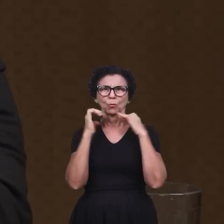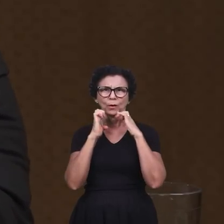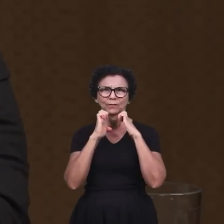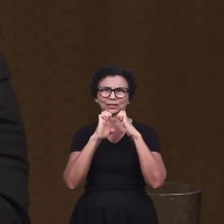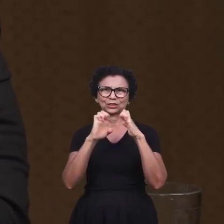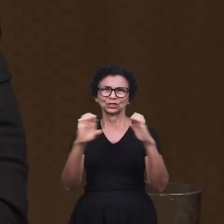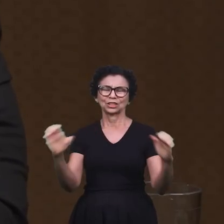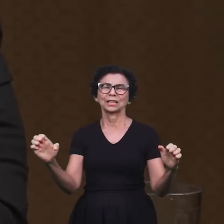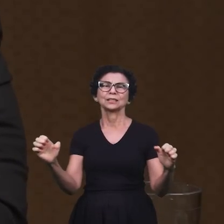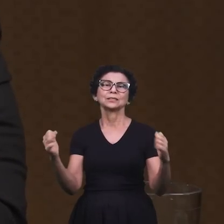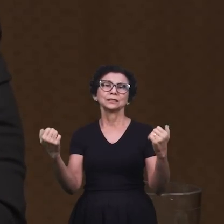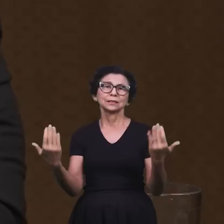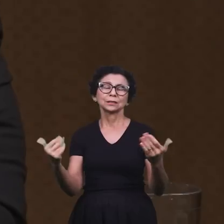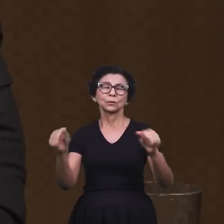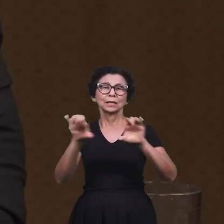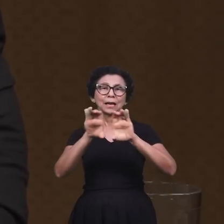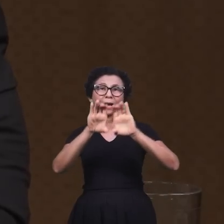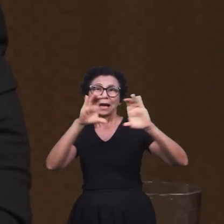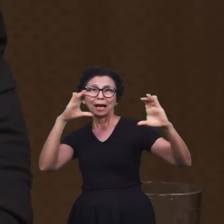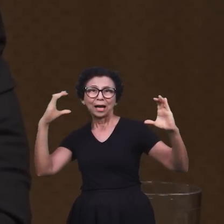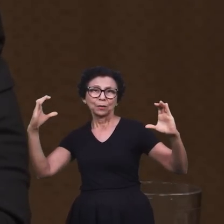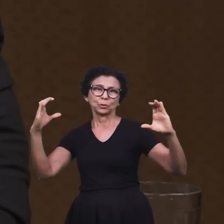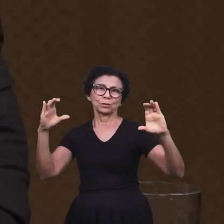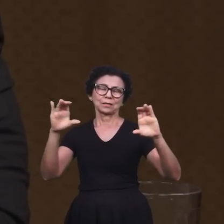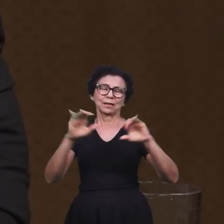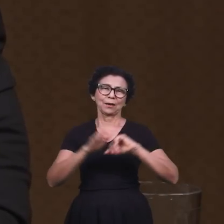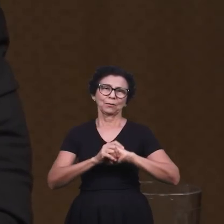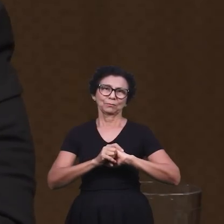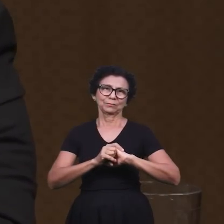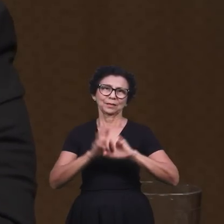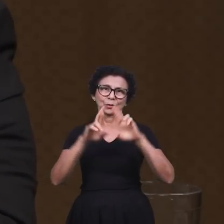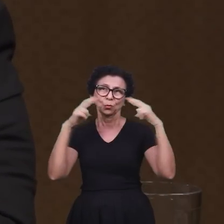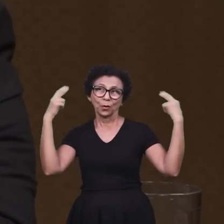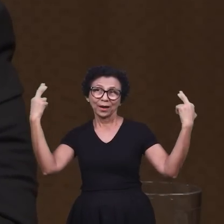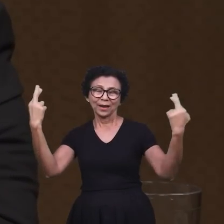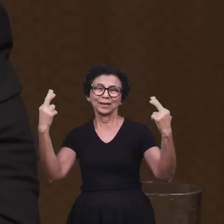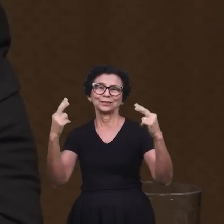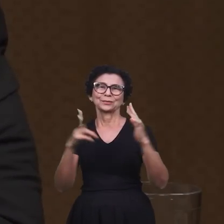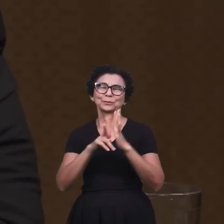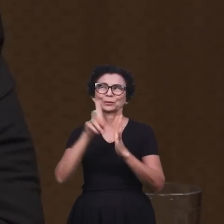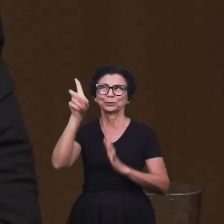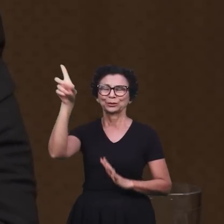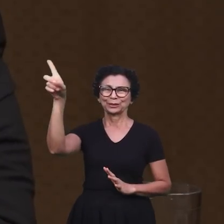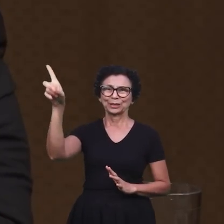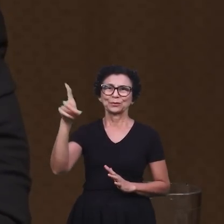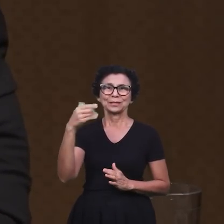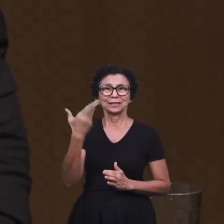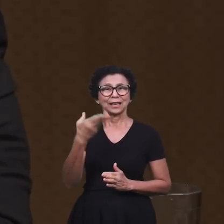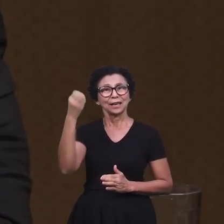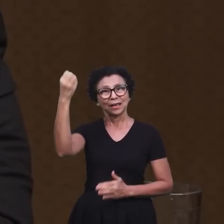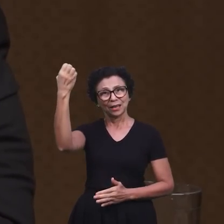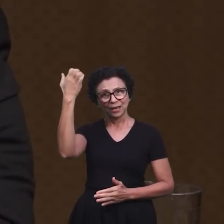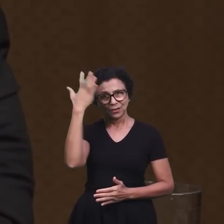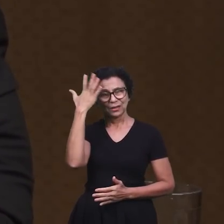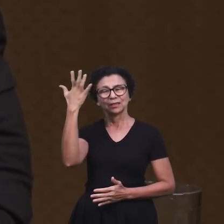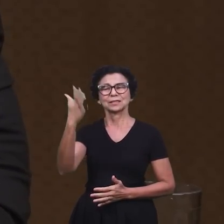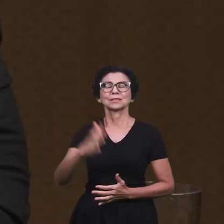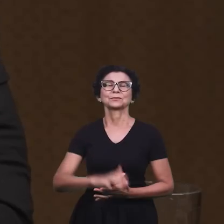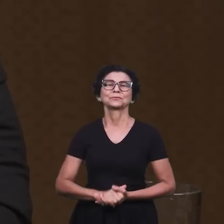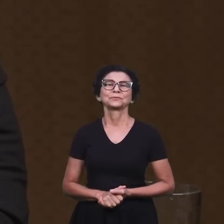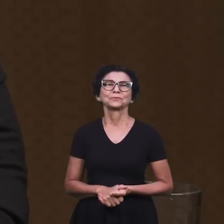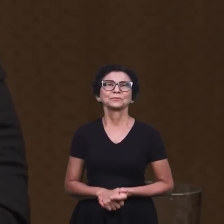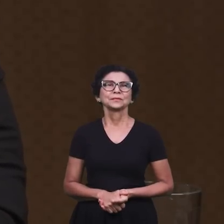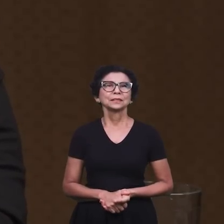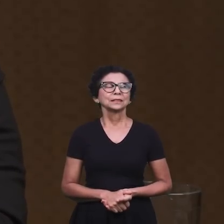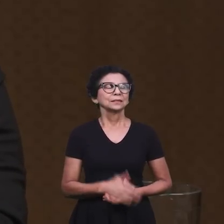de Deus, a revelação que deu acesso a essa salvação. Mas gostaria que o pastor Antônio Carlos pudesse estar completando aquilo